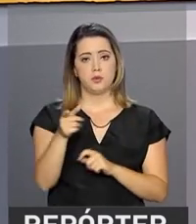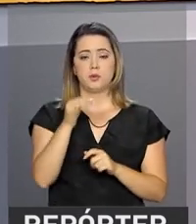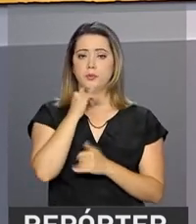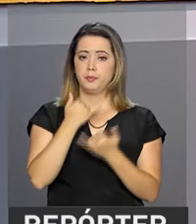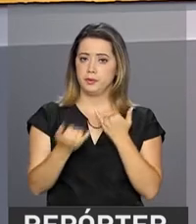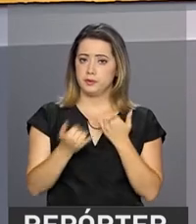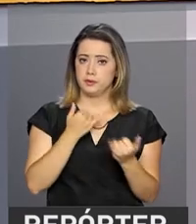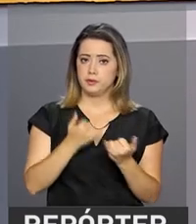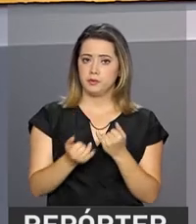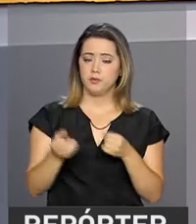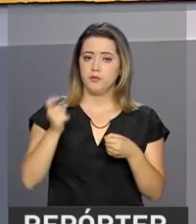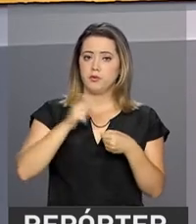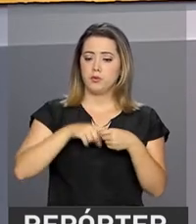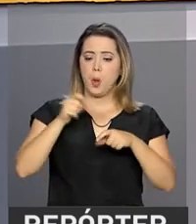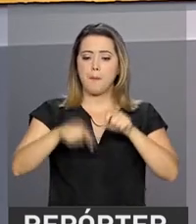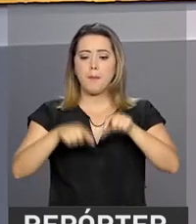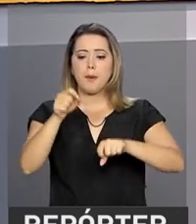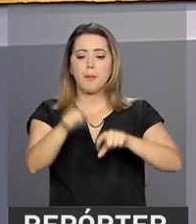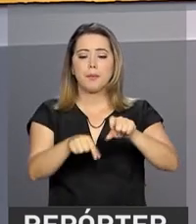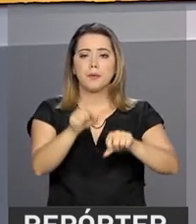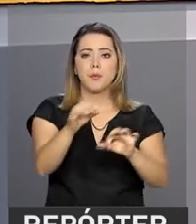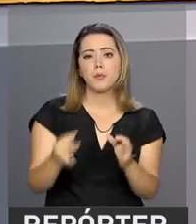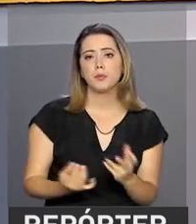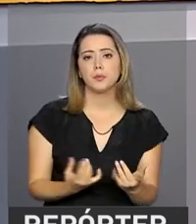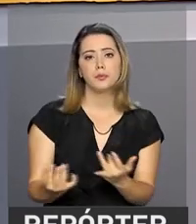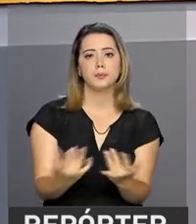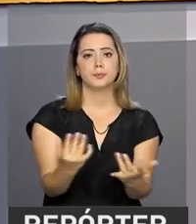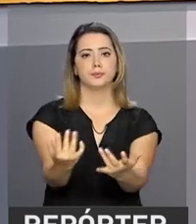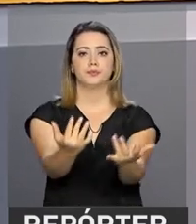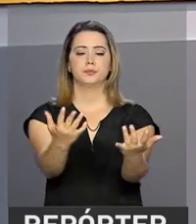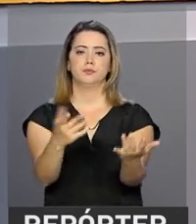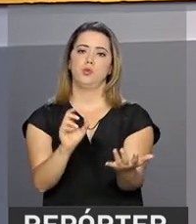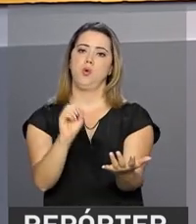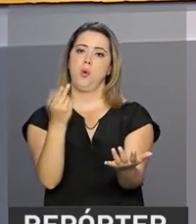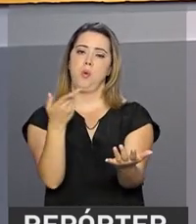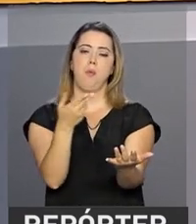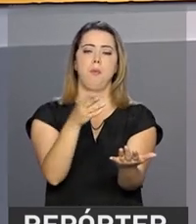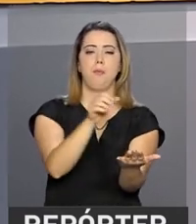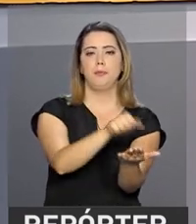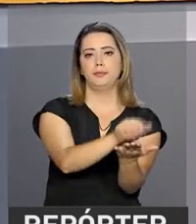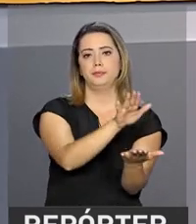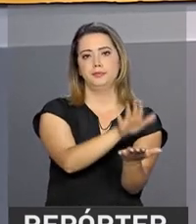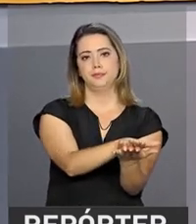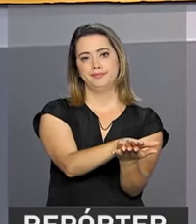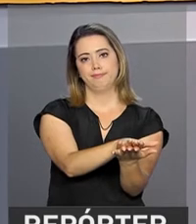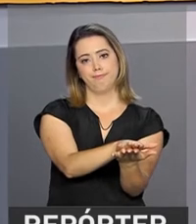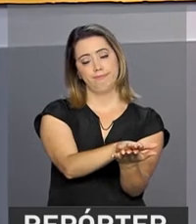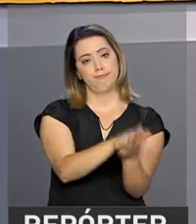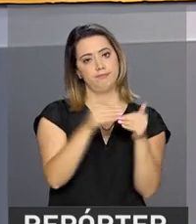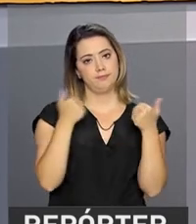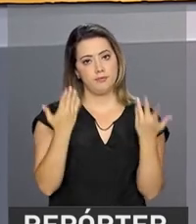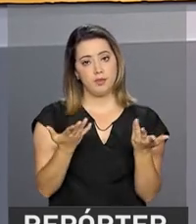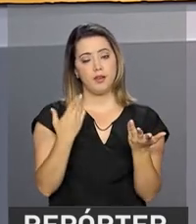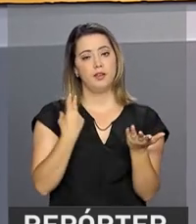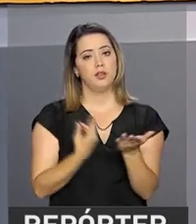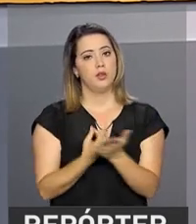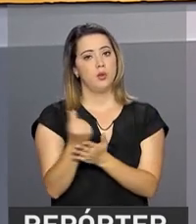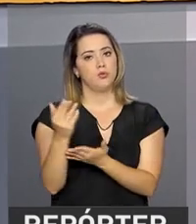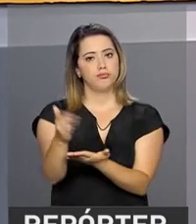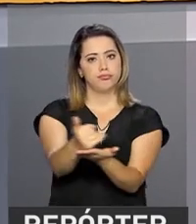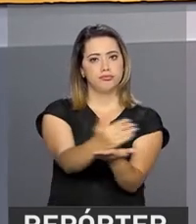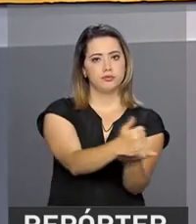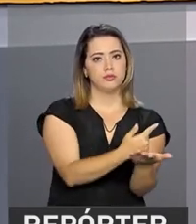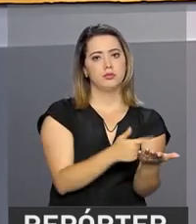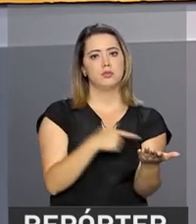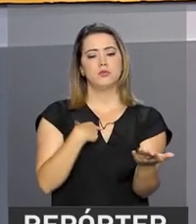exemplo recuperar áreas degradadas e reflorestar ao invés de pagar multas assim os recursos arrecadados não